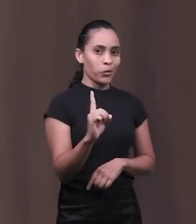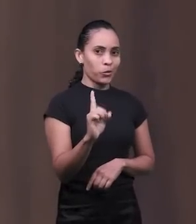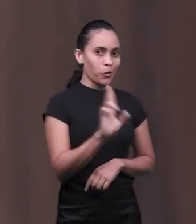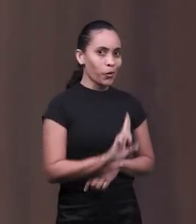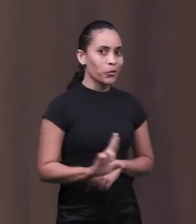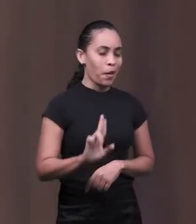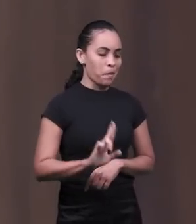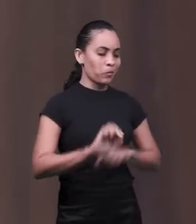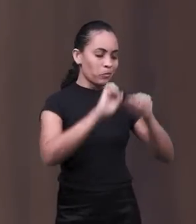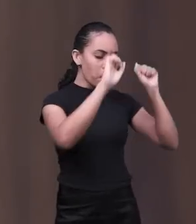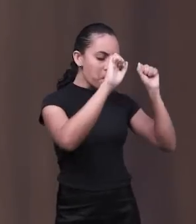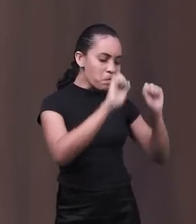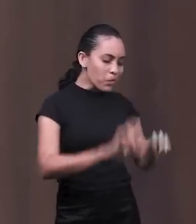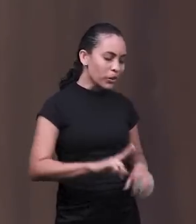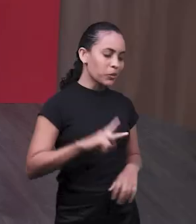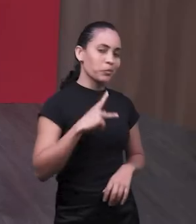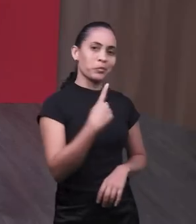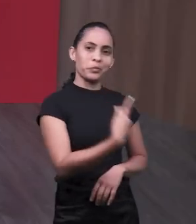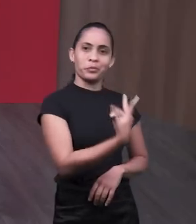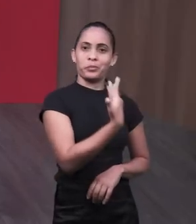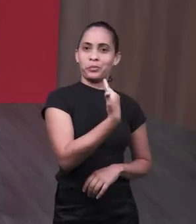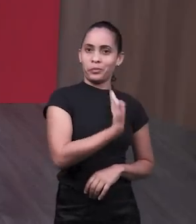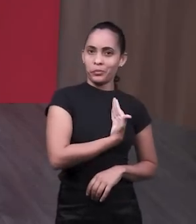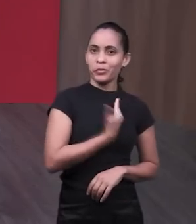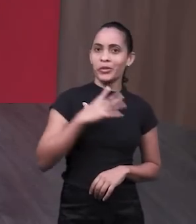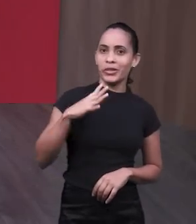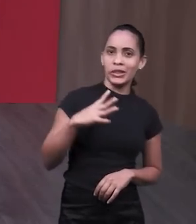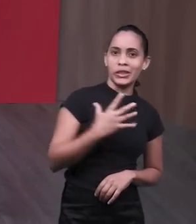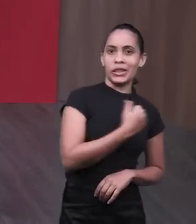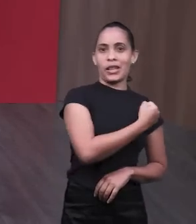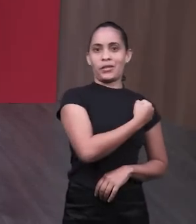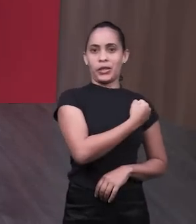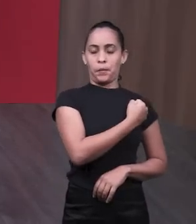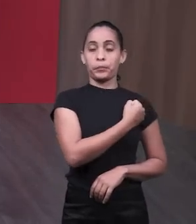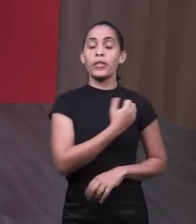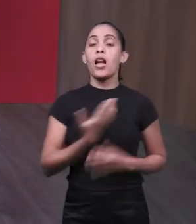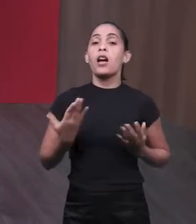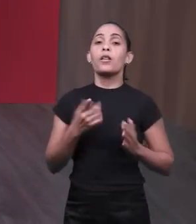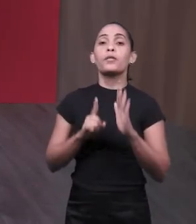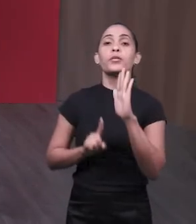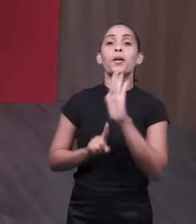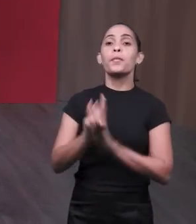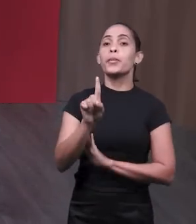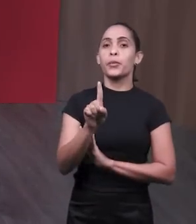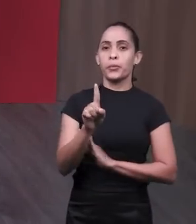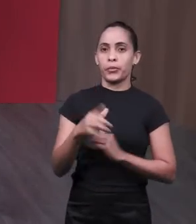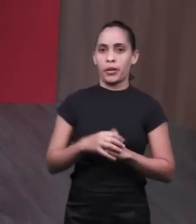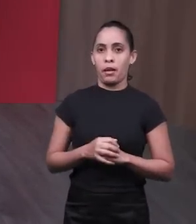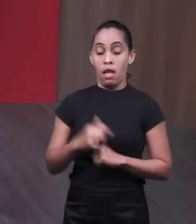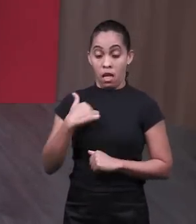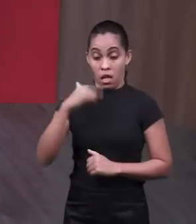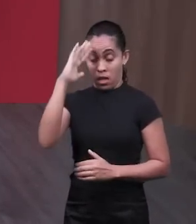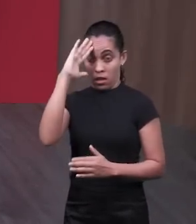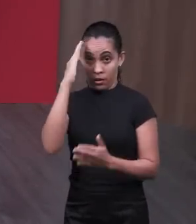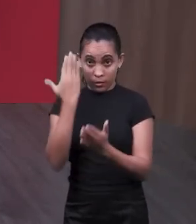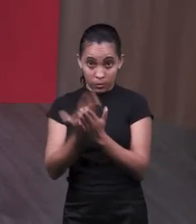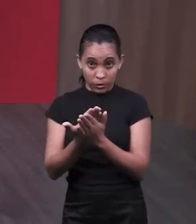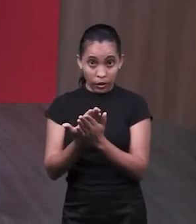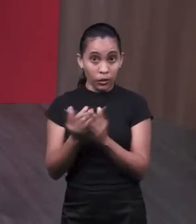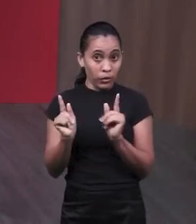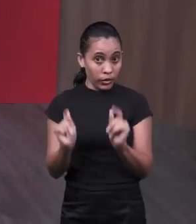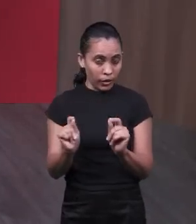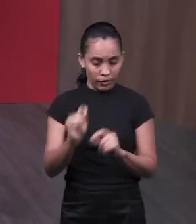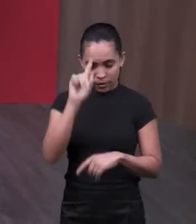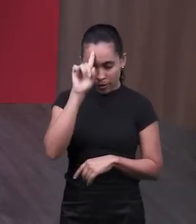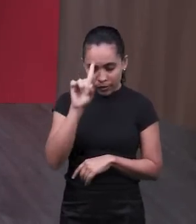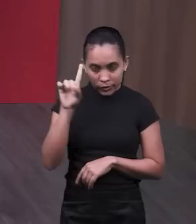de salvação para os seus colegas. E aí eu aproveito, agora eu que vou te fazer uma pergunta. Eu creio, pastor